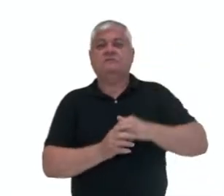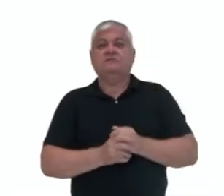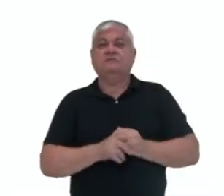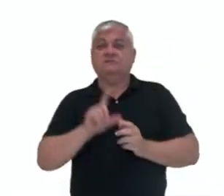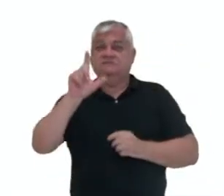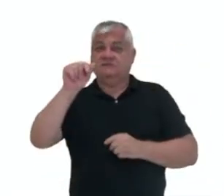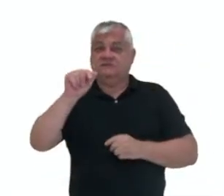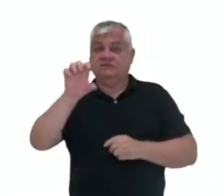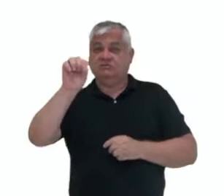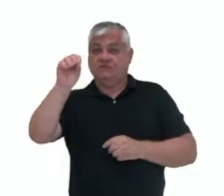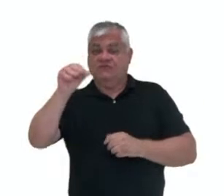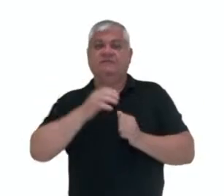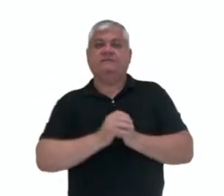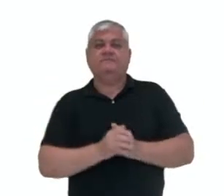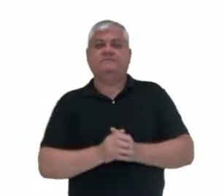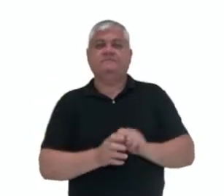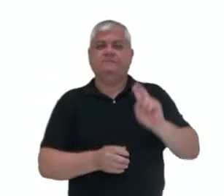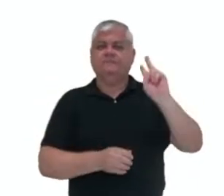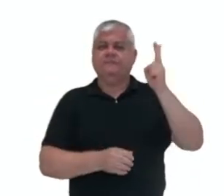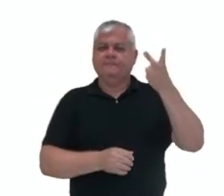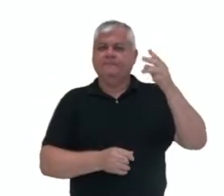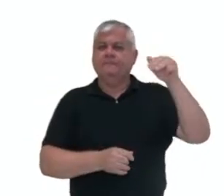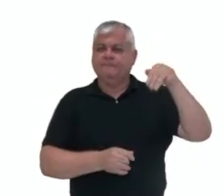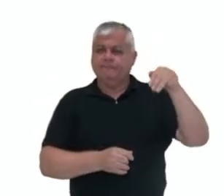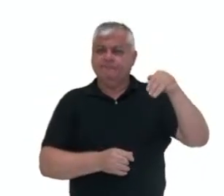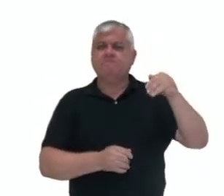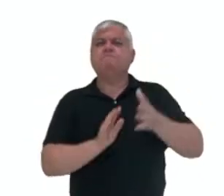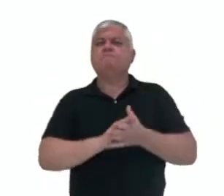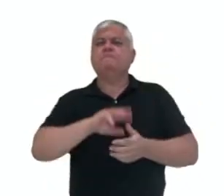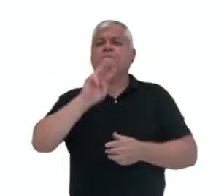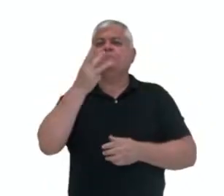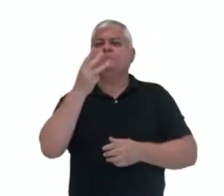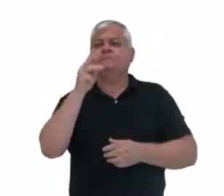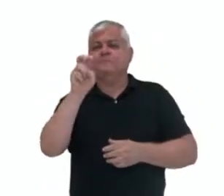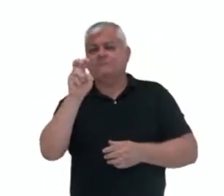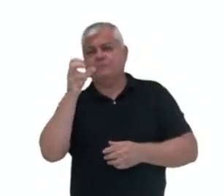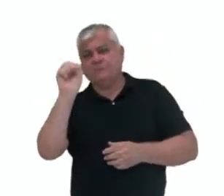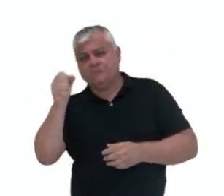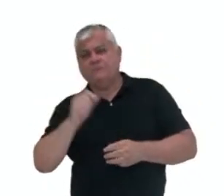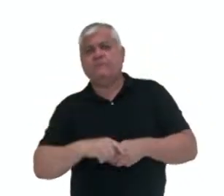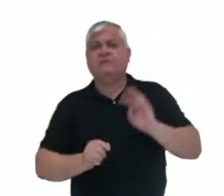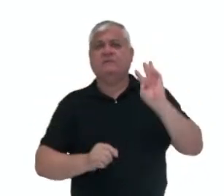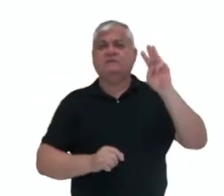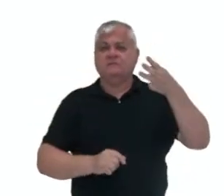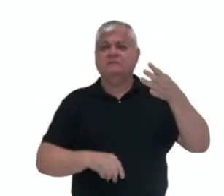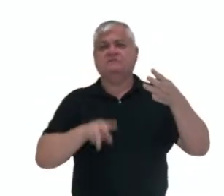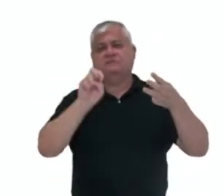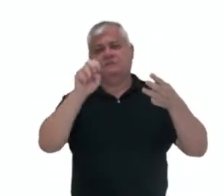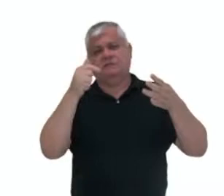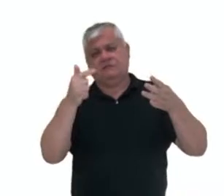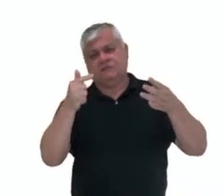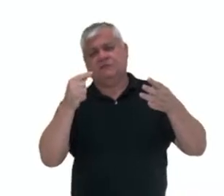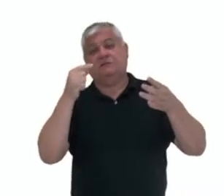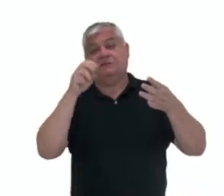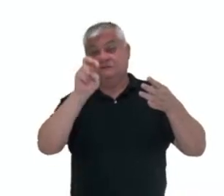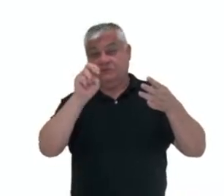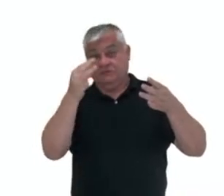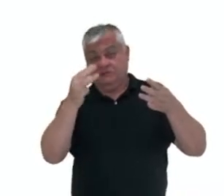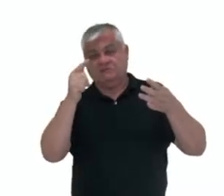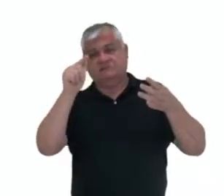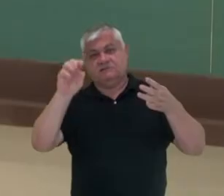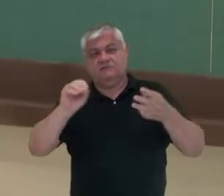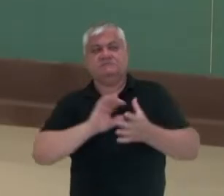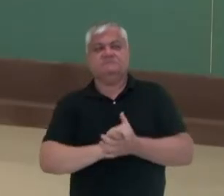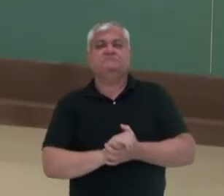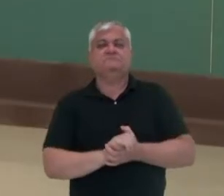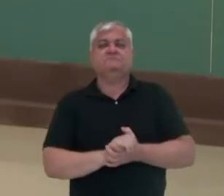R$ 17,90. 2 metros, R$ 35,80. 3 metros, R$ 53,70.